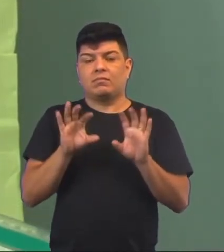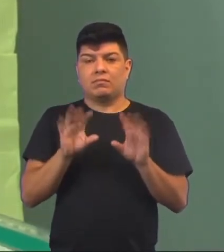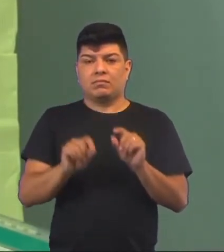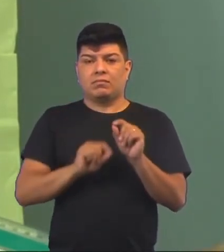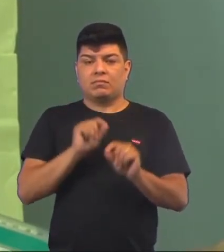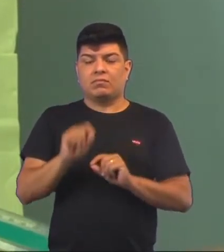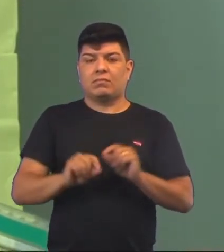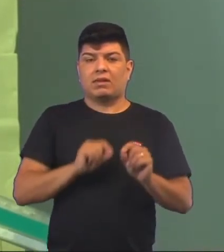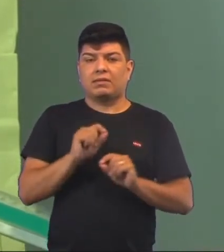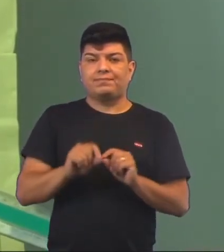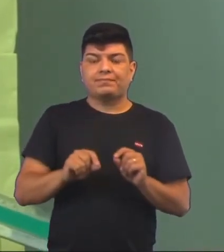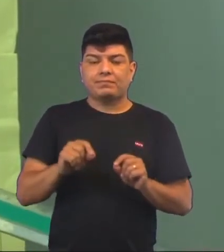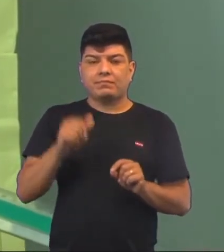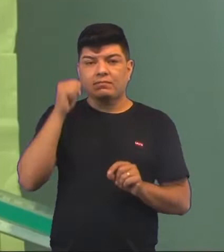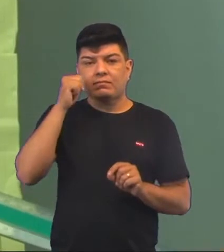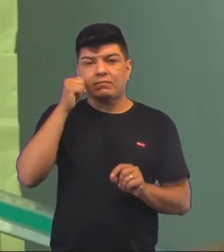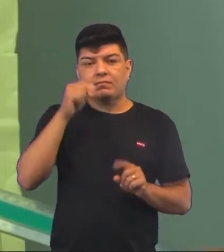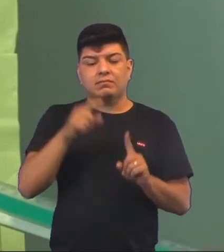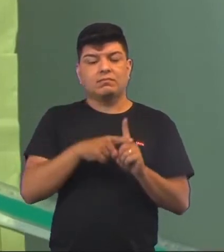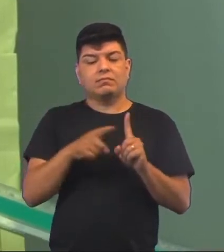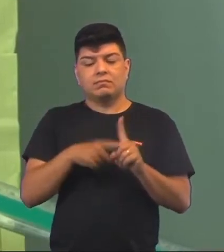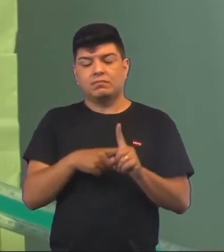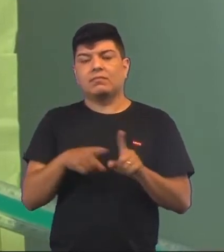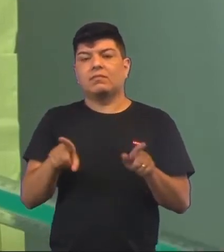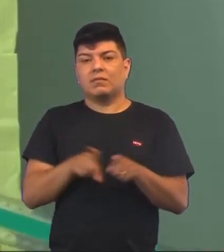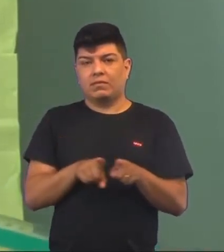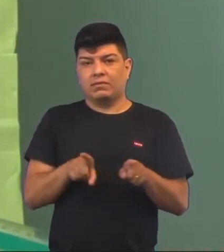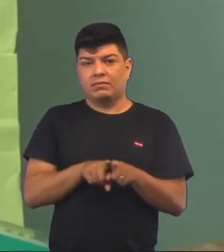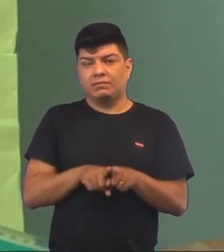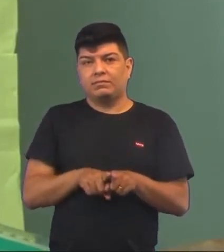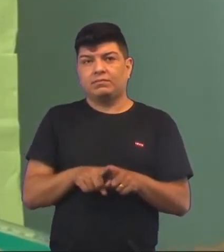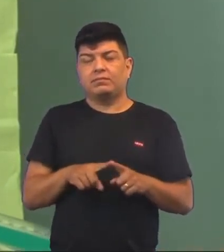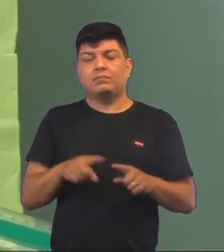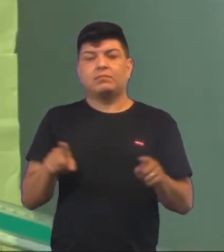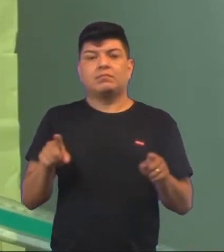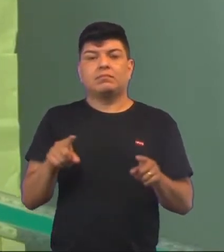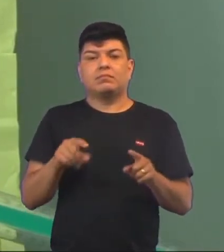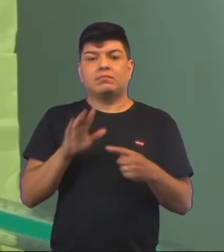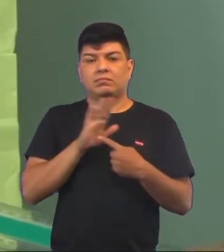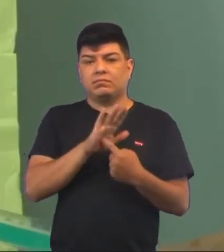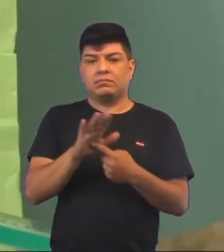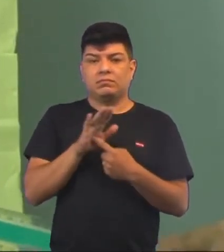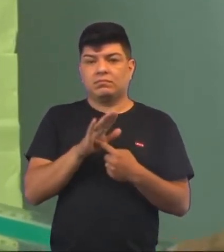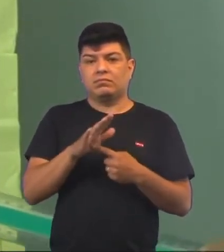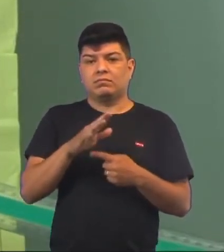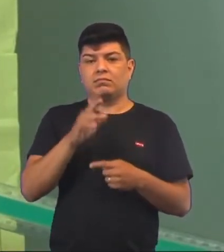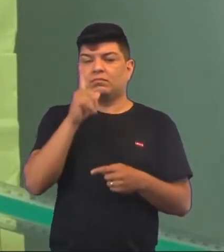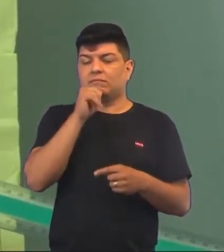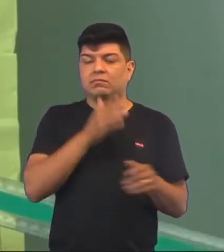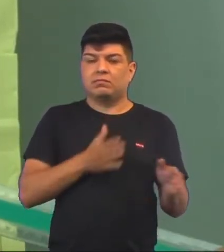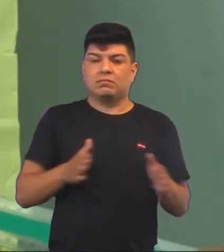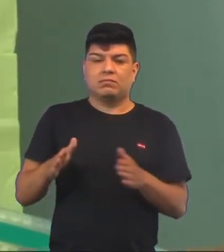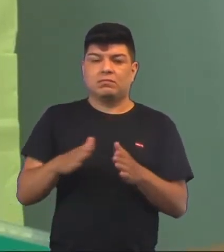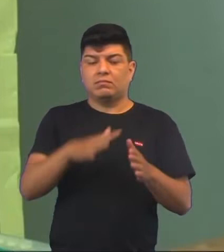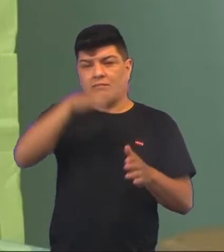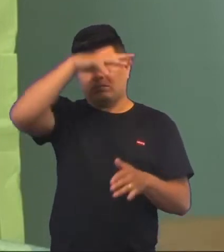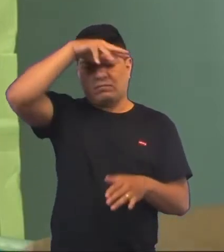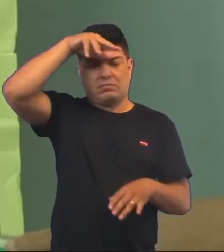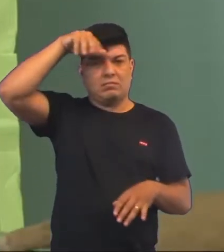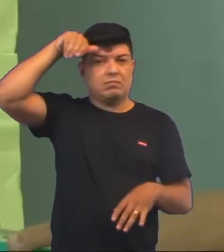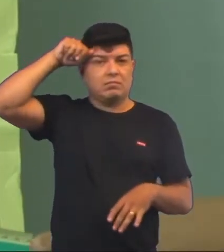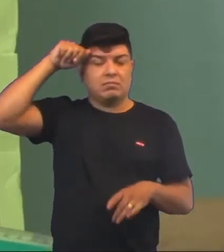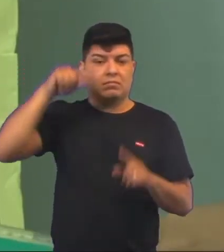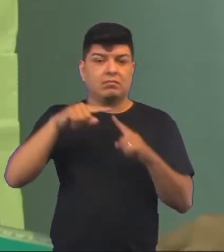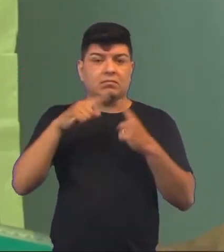que a fêmea também, sobre a gestação dela, também foi citado sobre o rio Amazonas, peixe-boi no rio Amazonas, mas